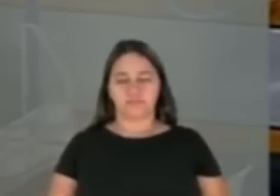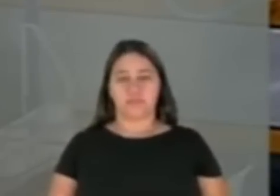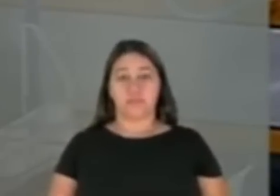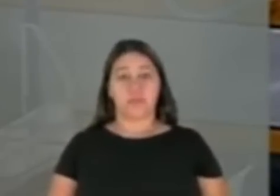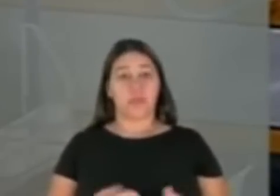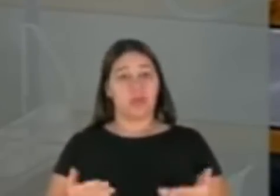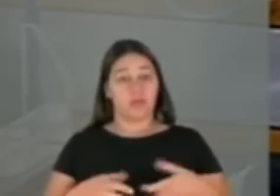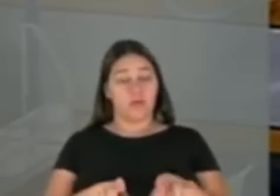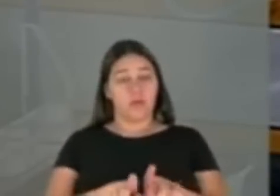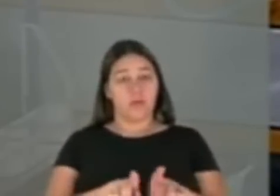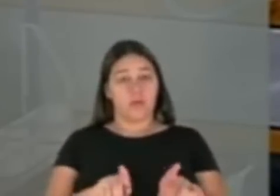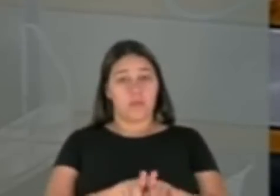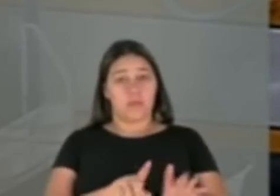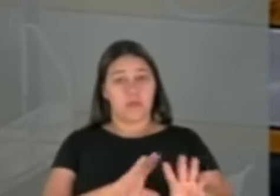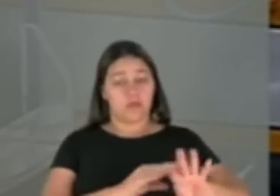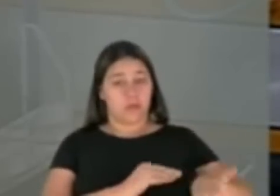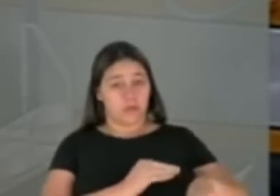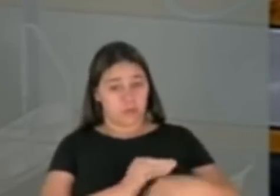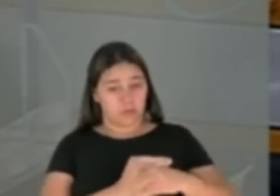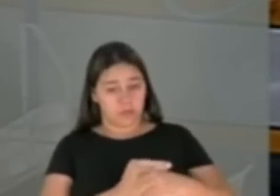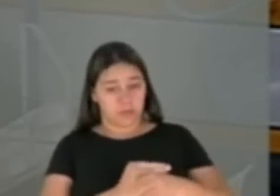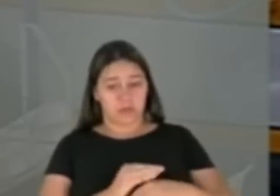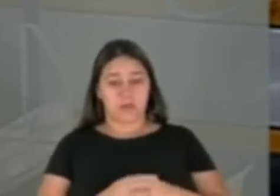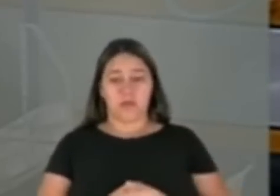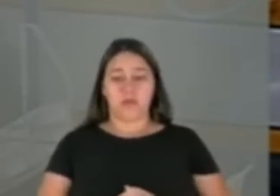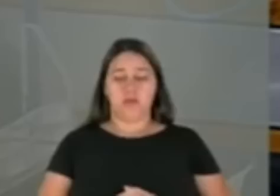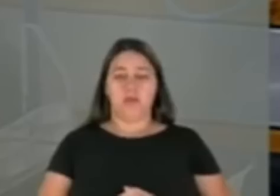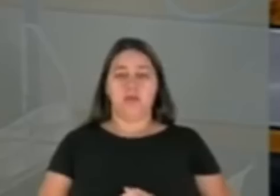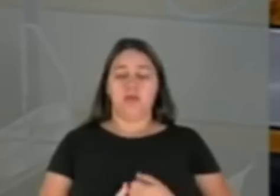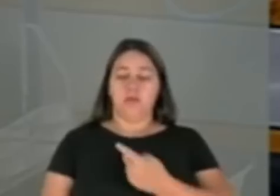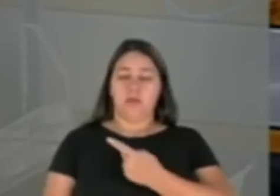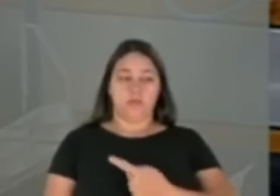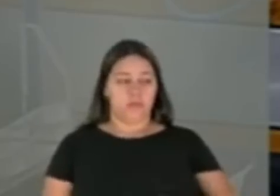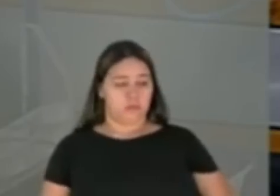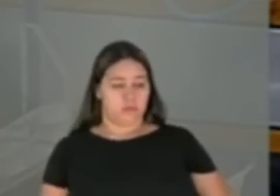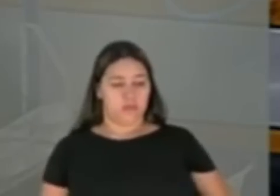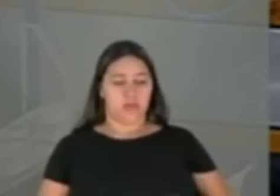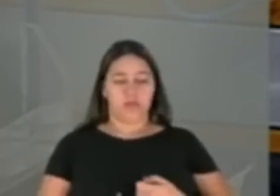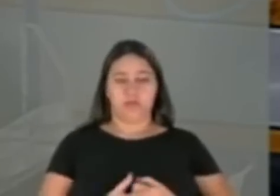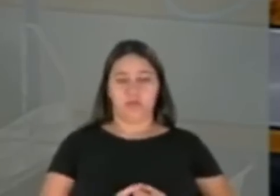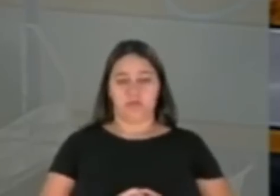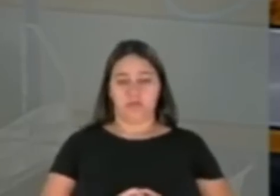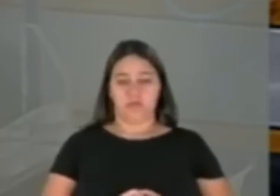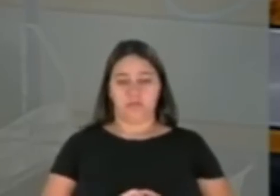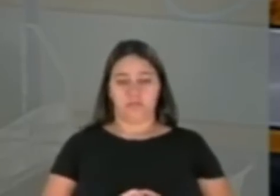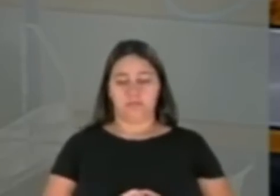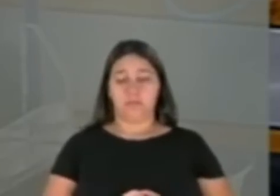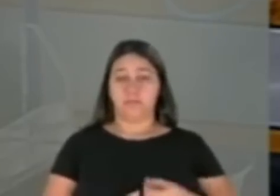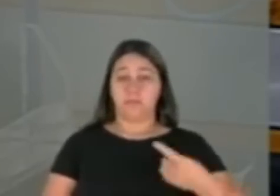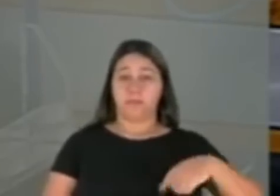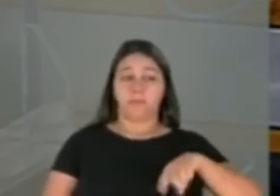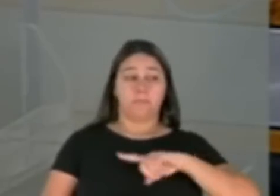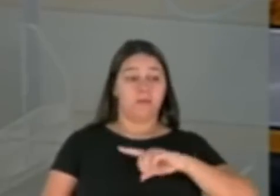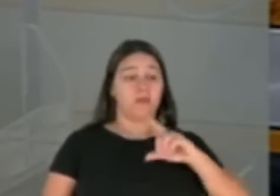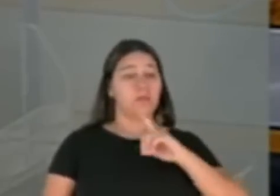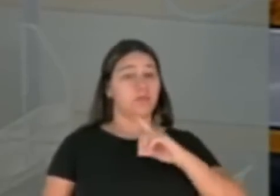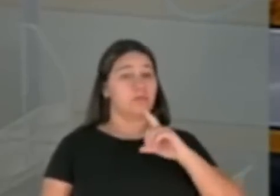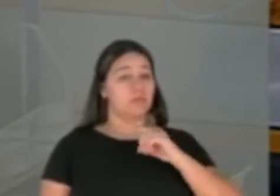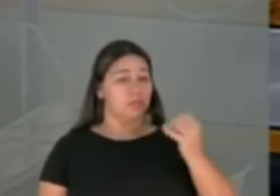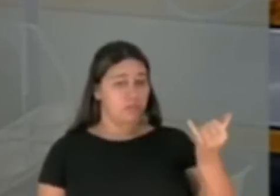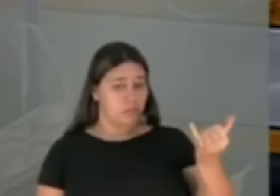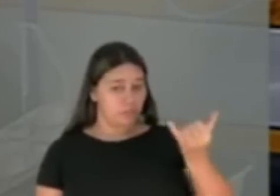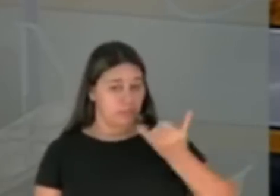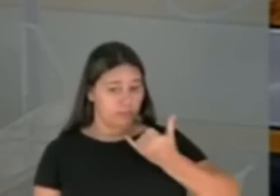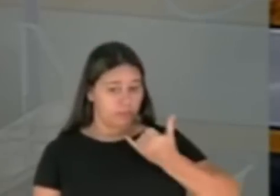complementarmente senhor presidente recebemos uma informação ainda